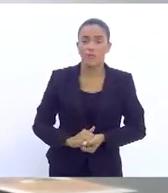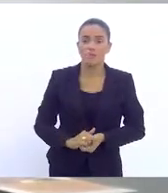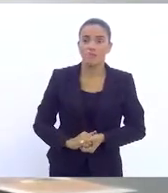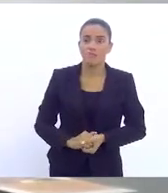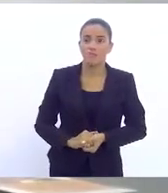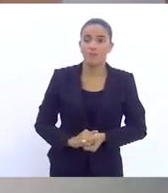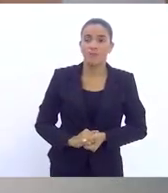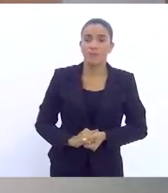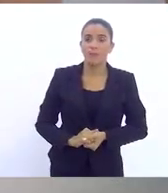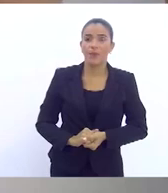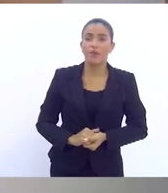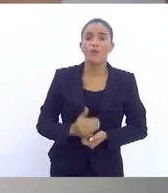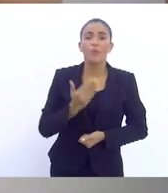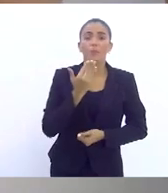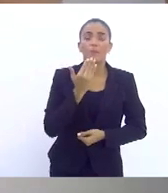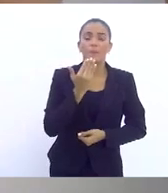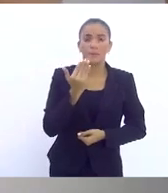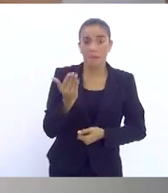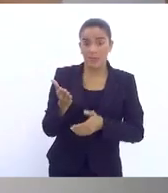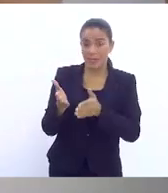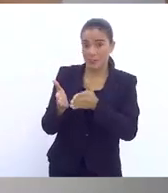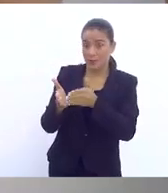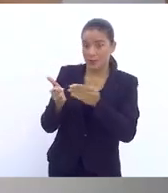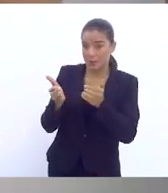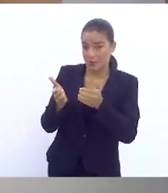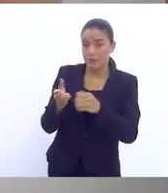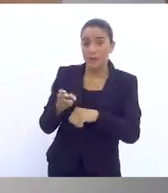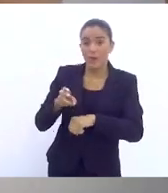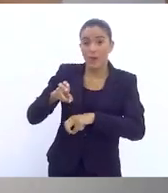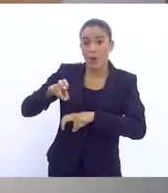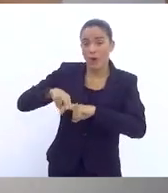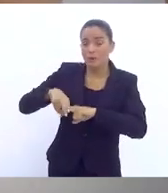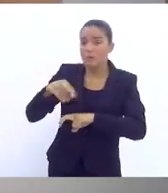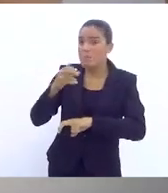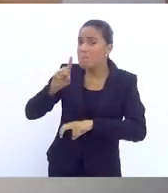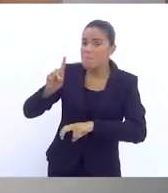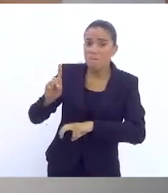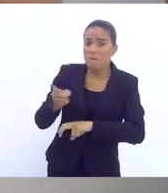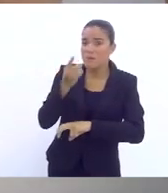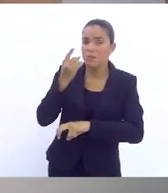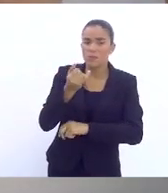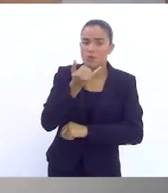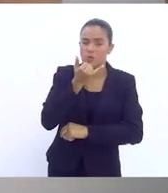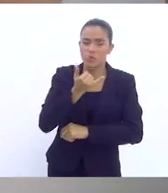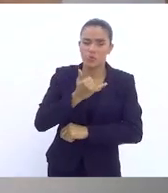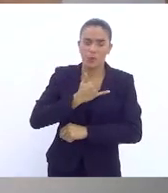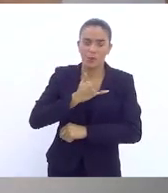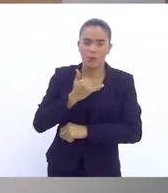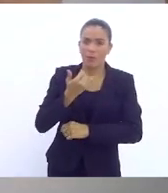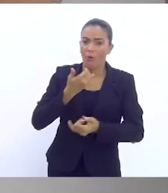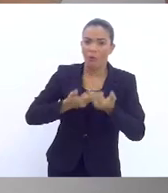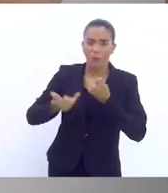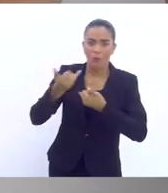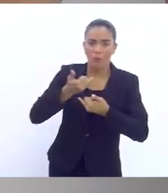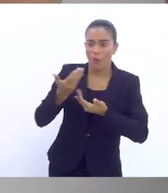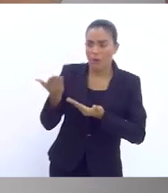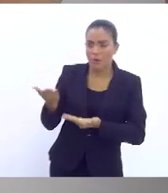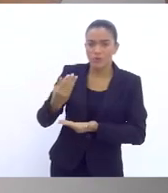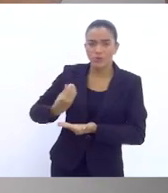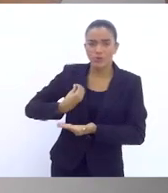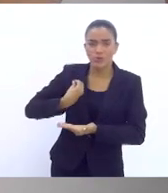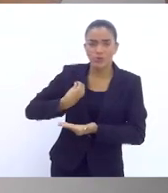pedir para colocar aqui uma uma cadeira mil desculpas mas não me informaram que o senhor estava presente